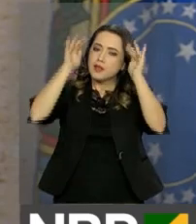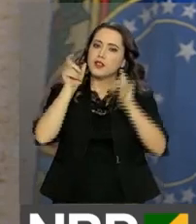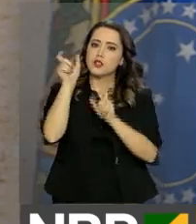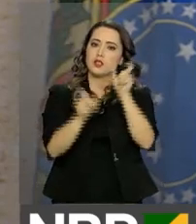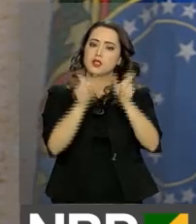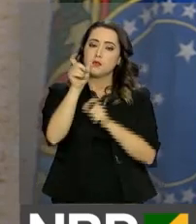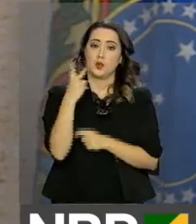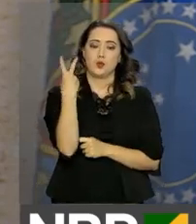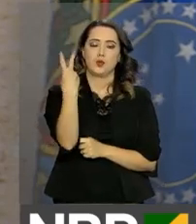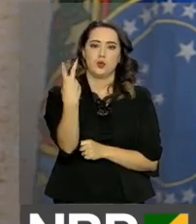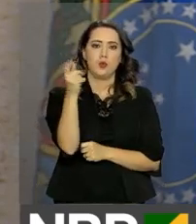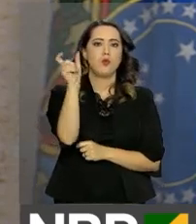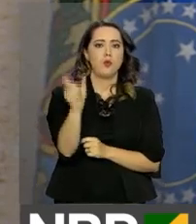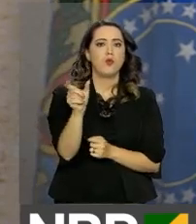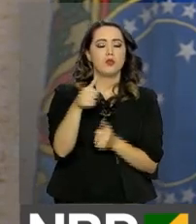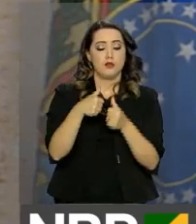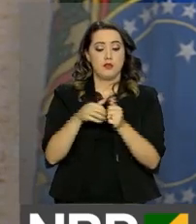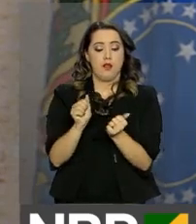dois tietenses